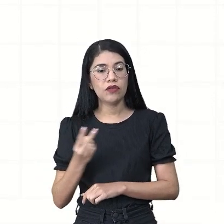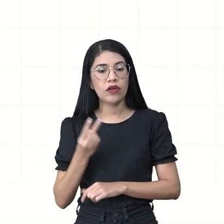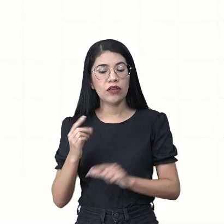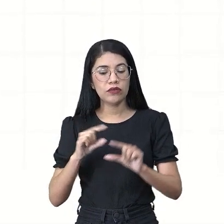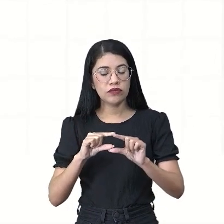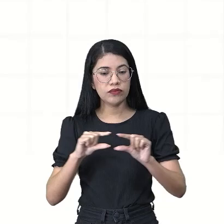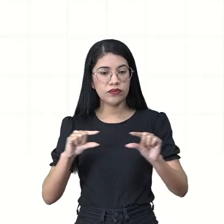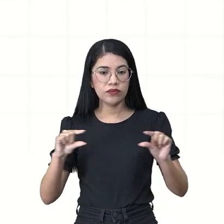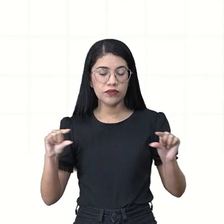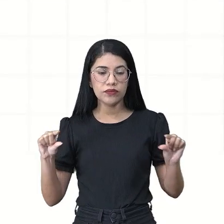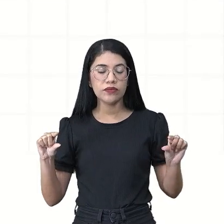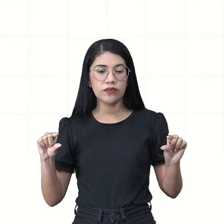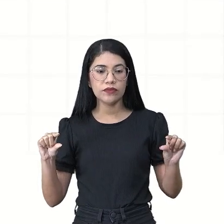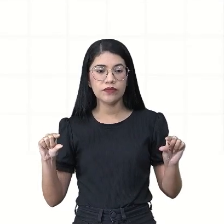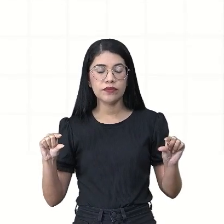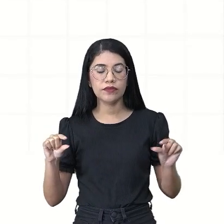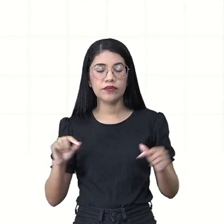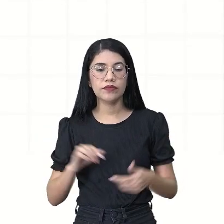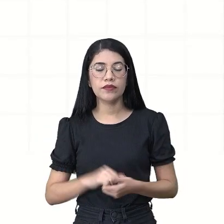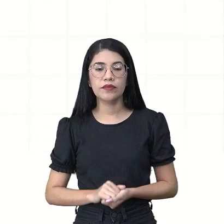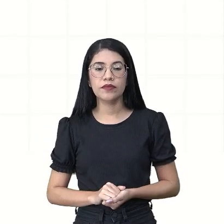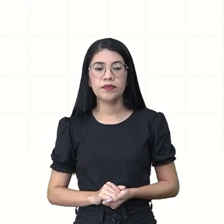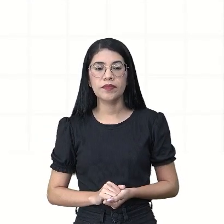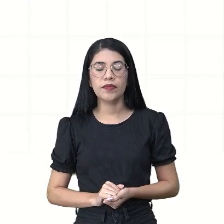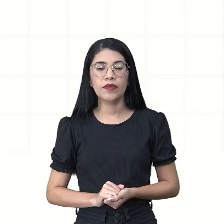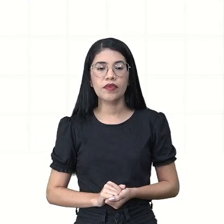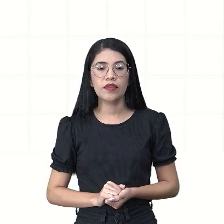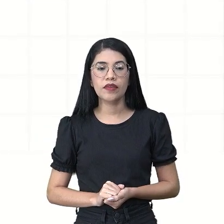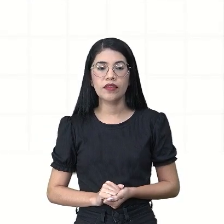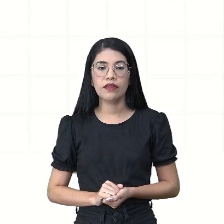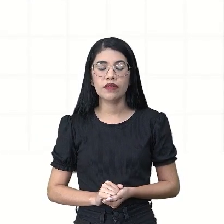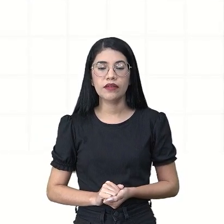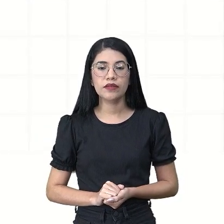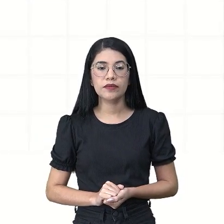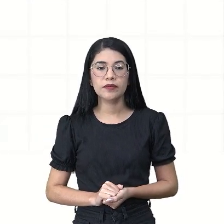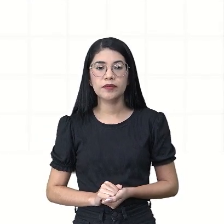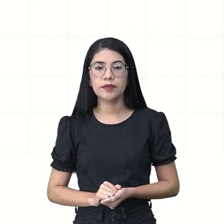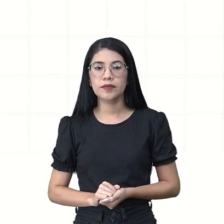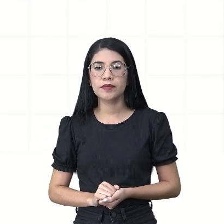e ele sim vai ser